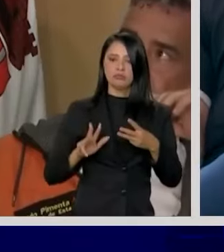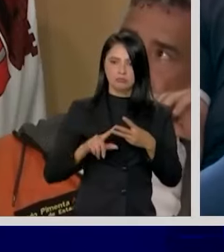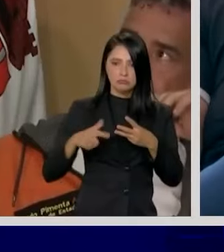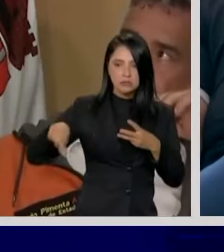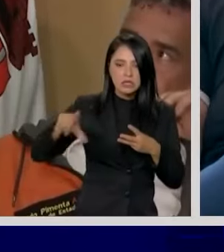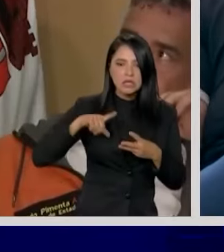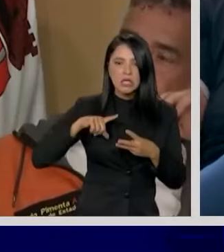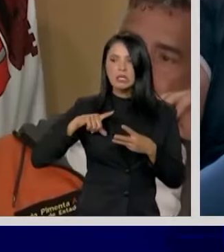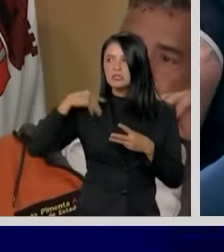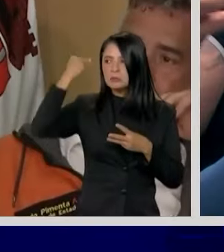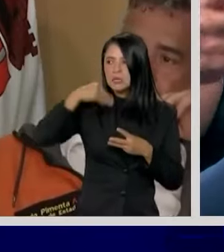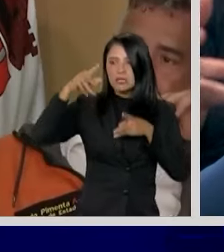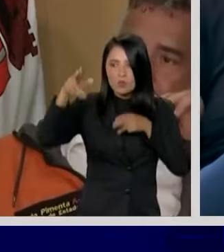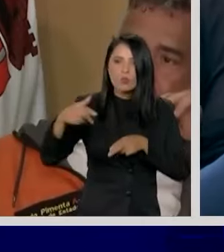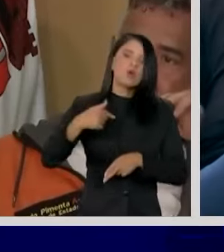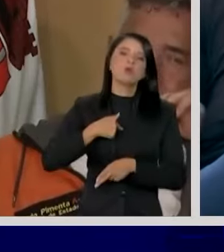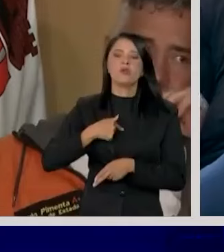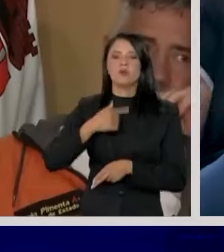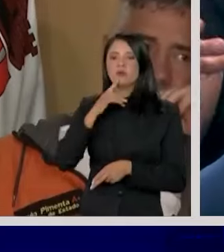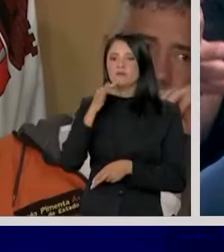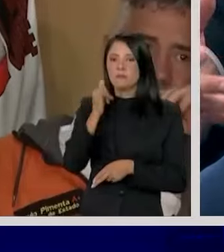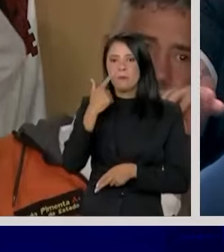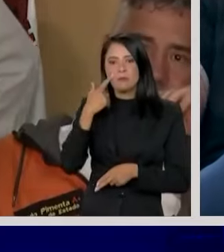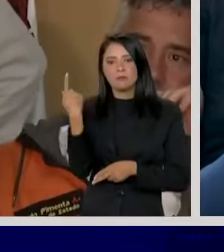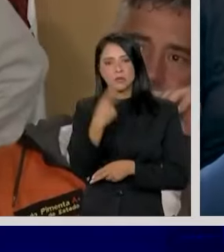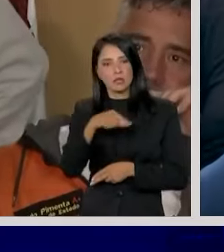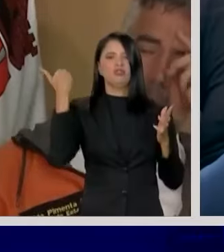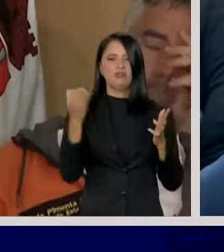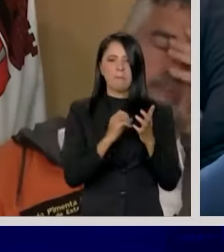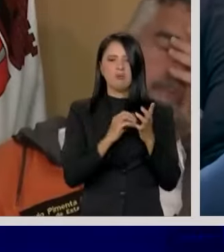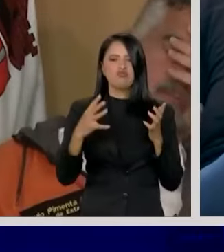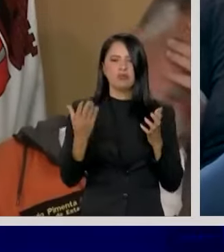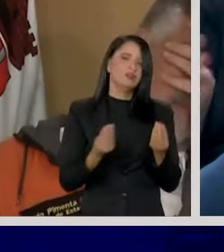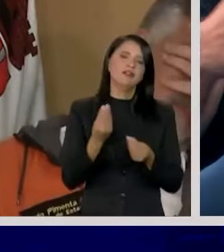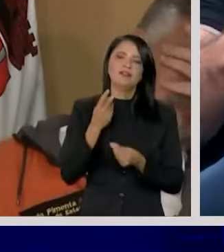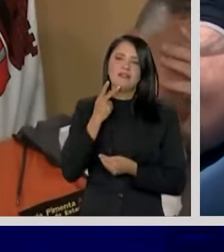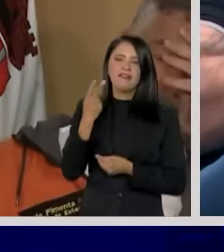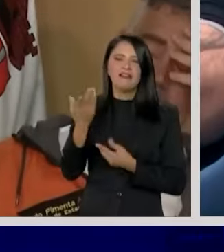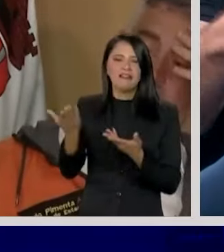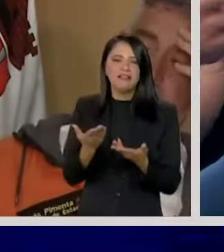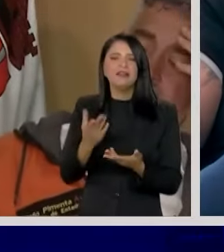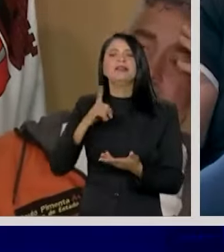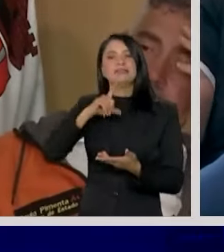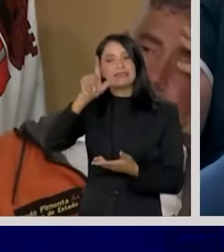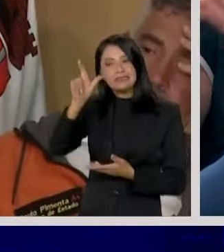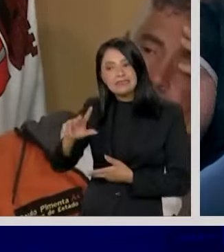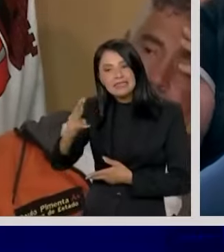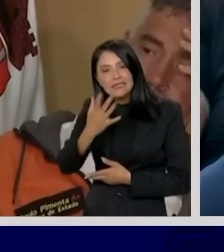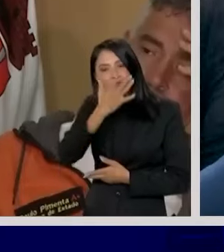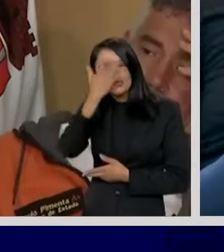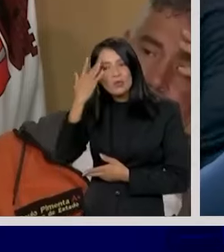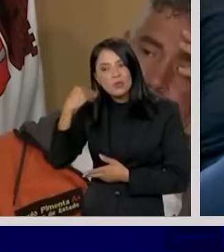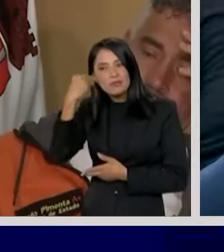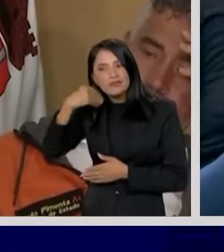tudo. Aí ele vai para lá com um monte de fotógrafo para tirar foto, para desfilar, e fica falando essa série de bobagens, como ele já falou